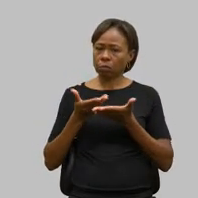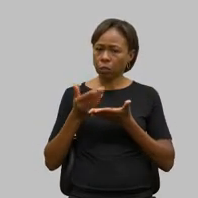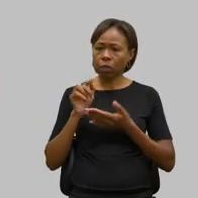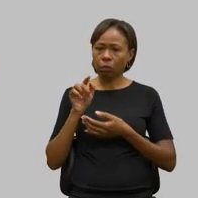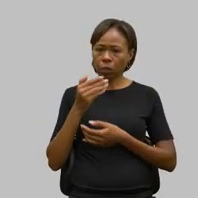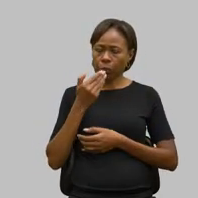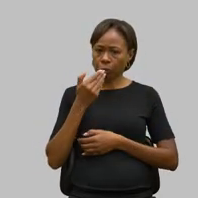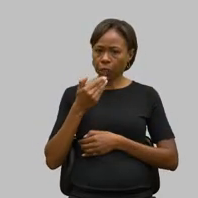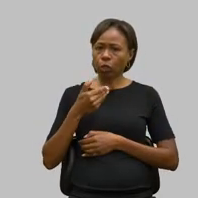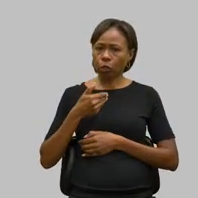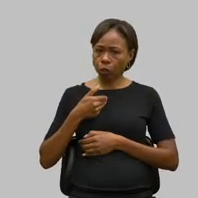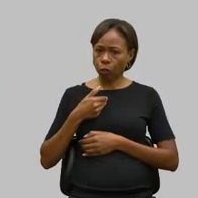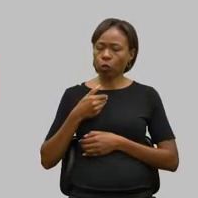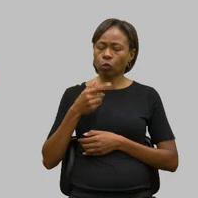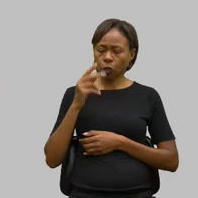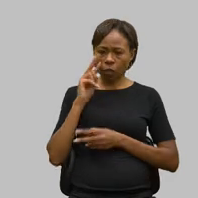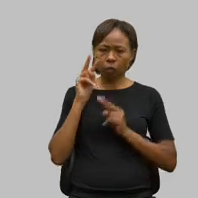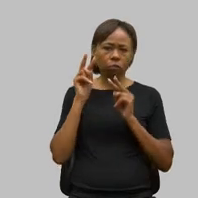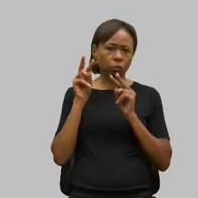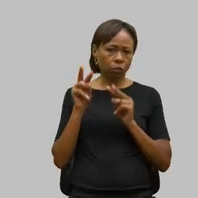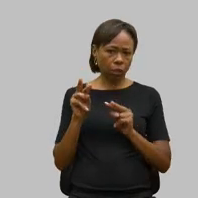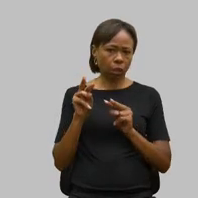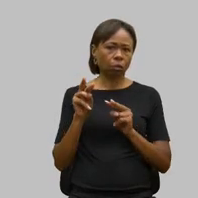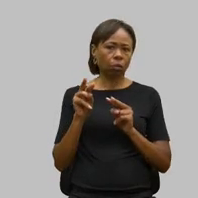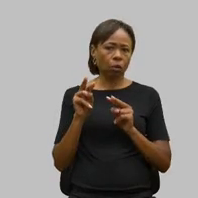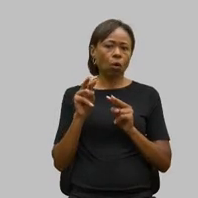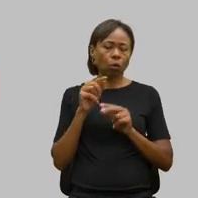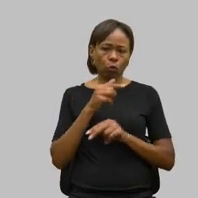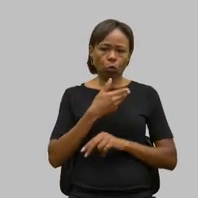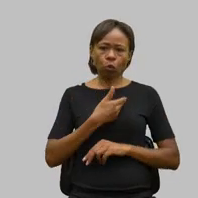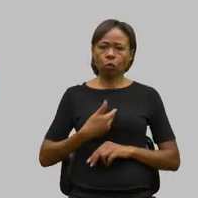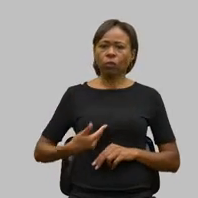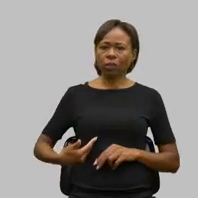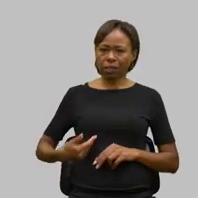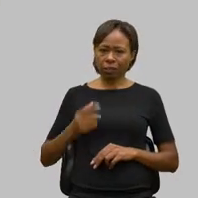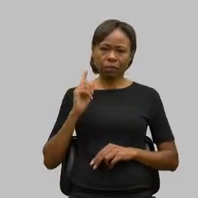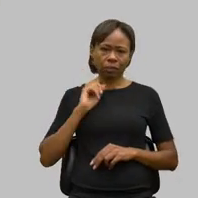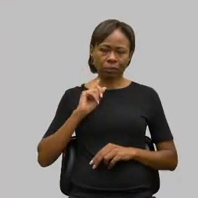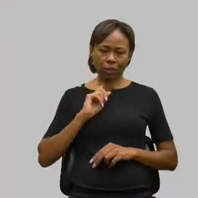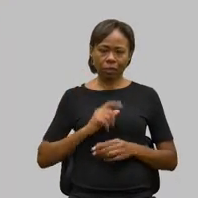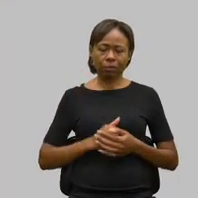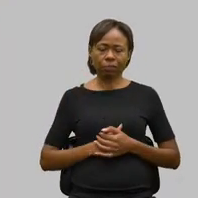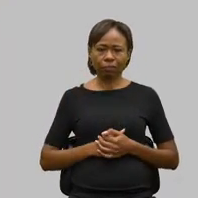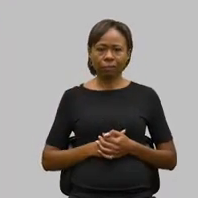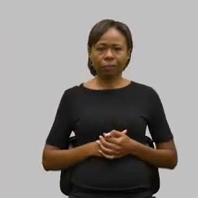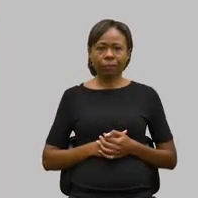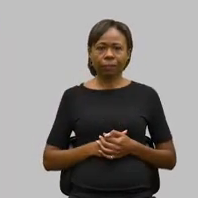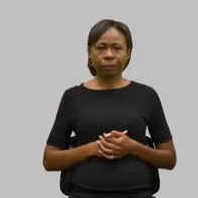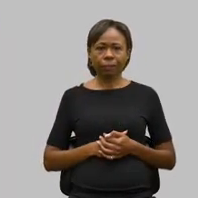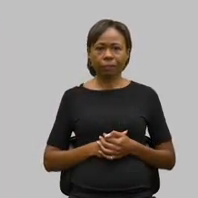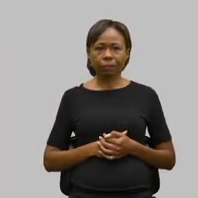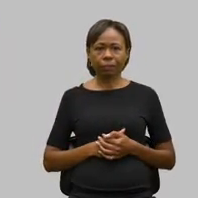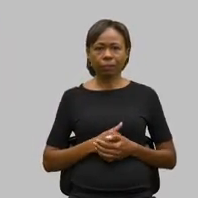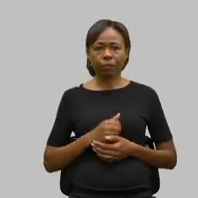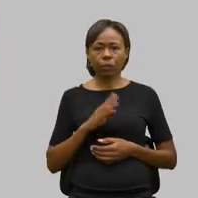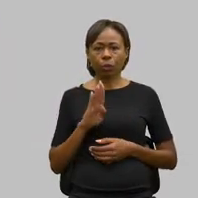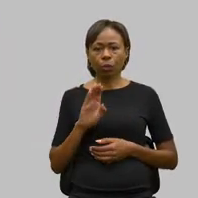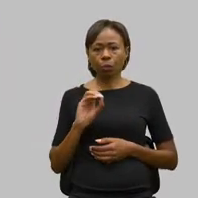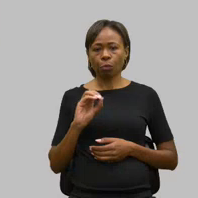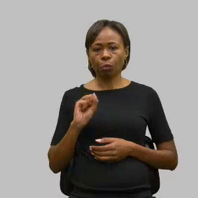ele está sendo visto com muito bons olhos pelo governo de Minas. está bom? Obrigado. Com a palavra o deputado Bosco.